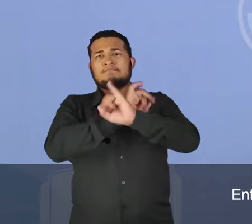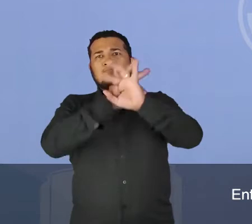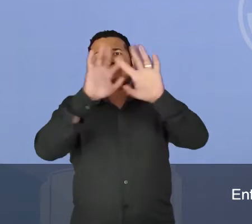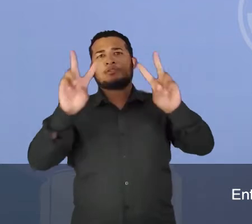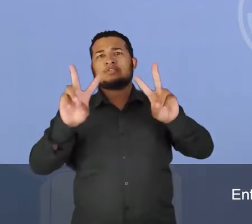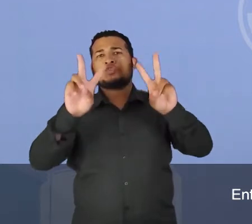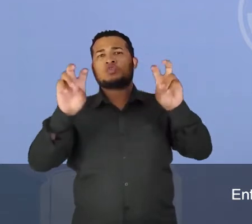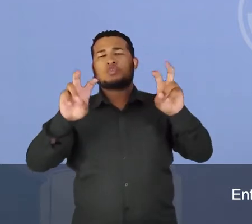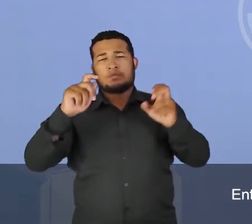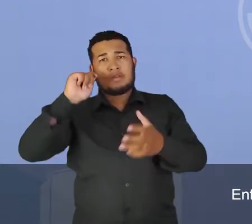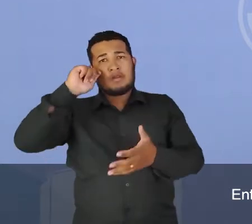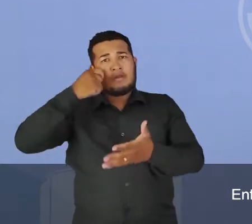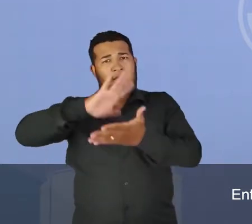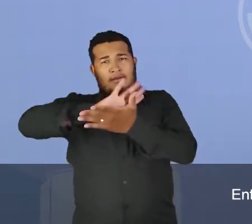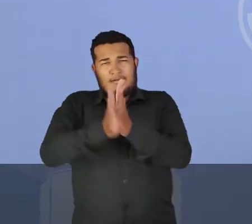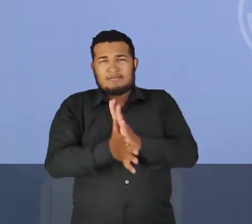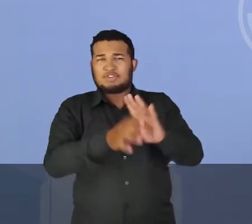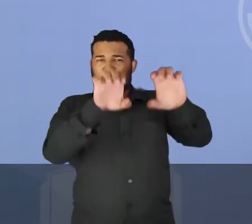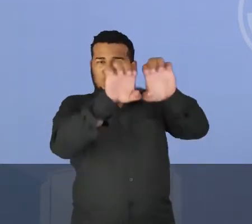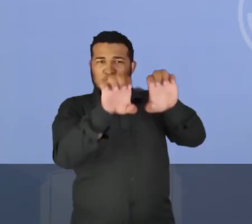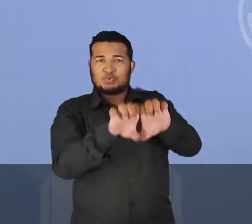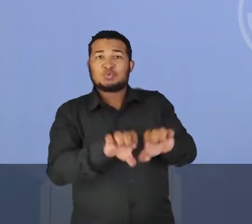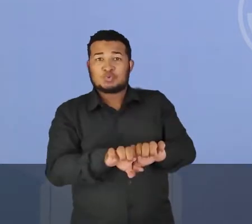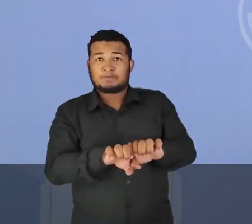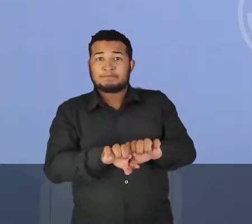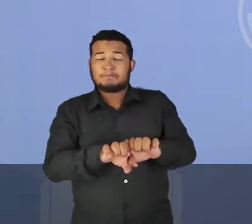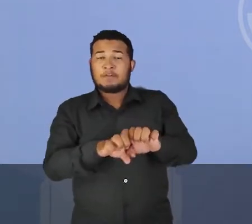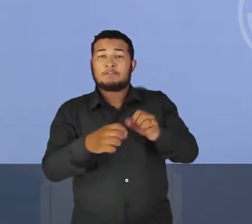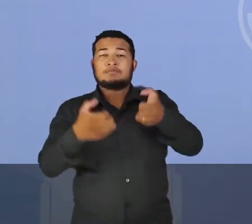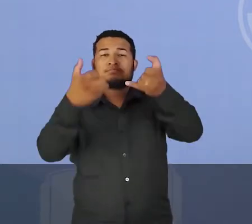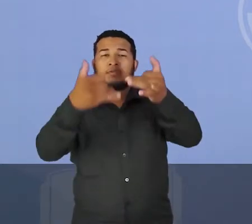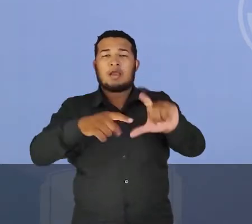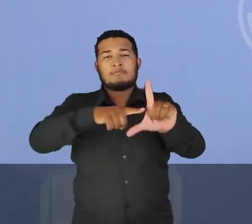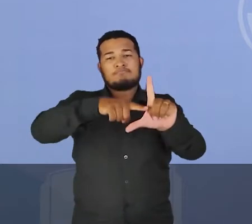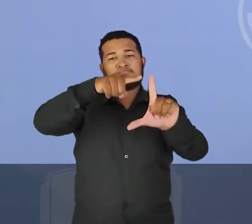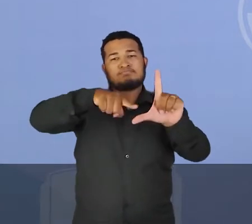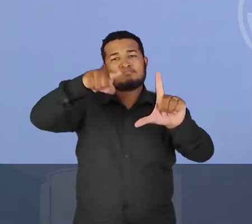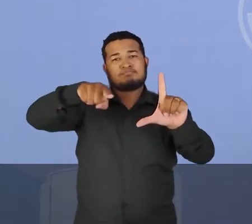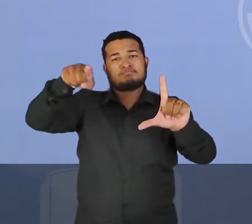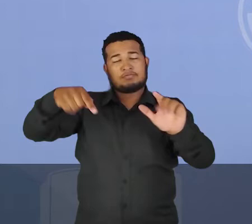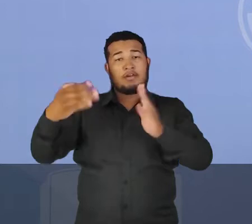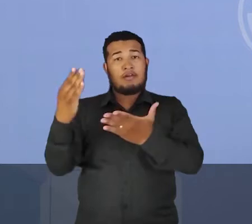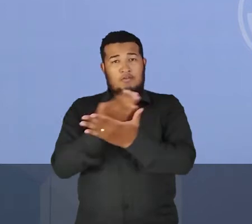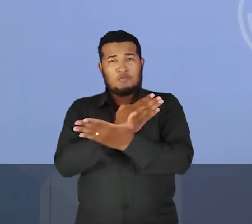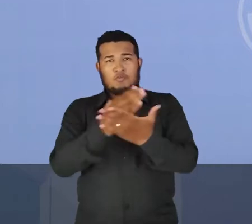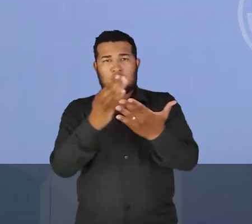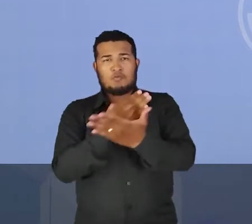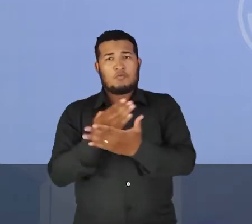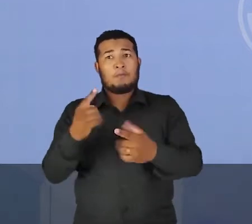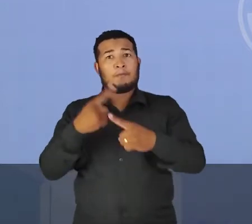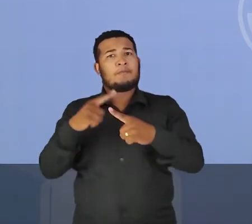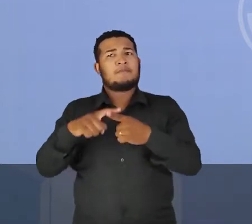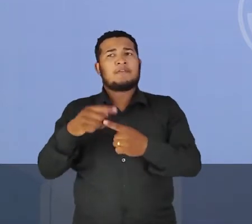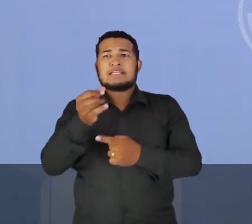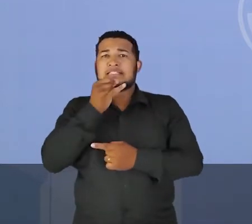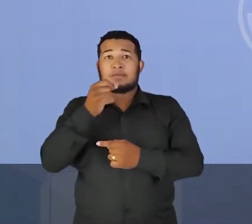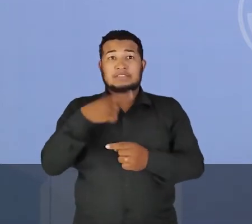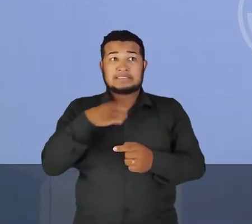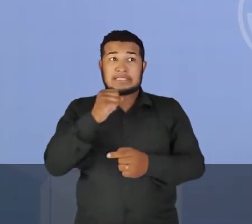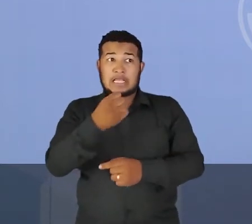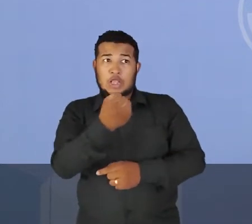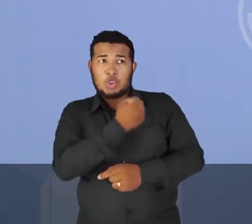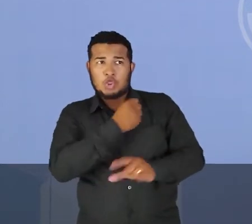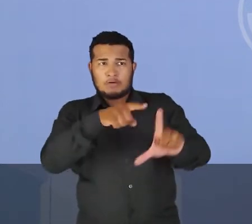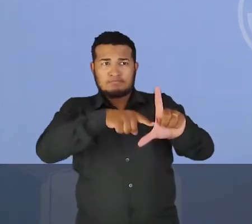sobre esse racismo estrutural, eu vou mostrar alguns dados para vocês, porque dizem que contra os números, né, não